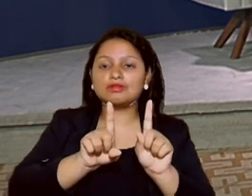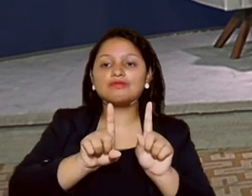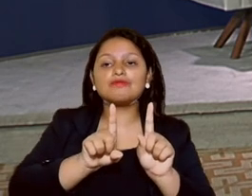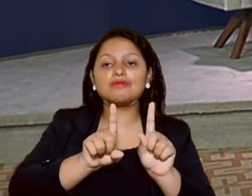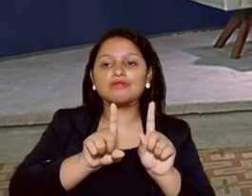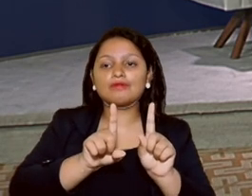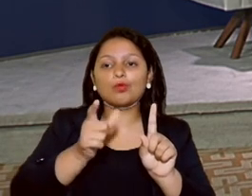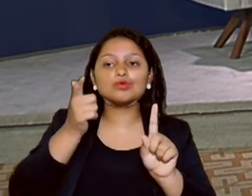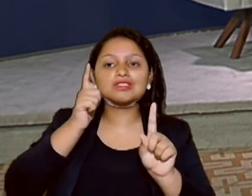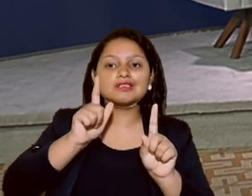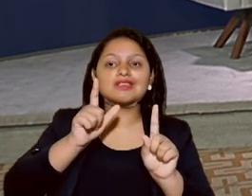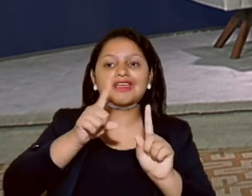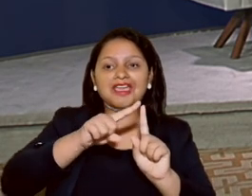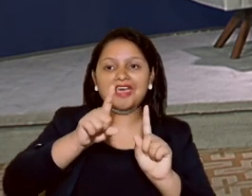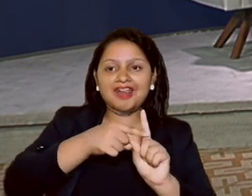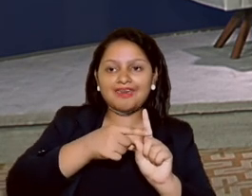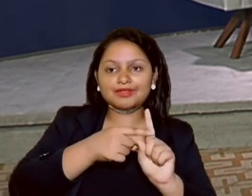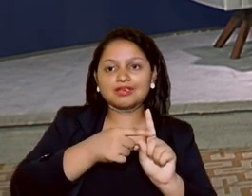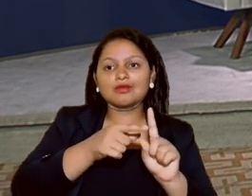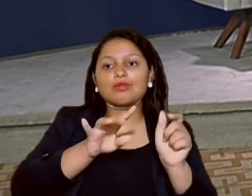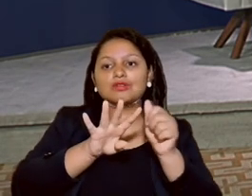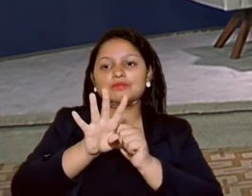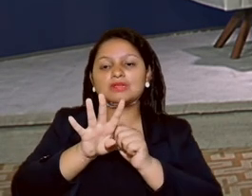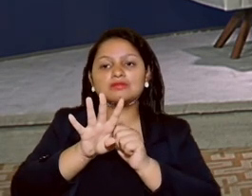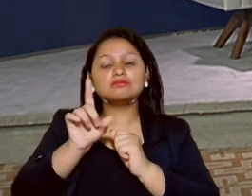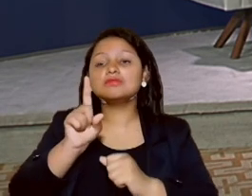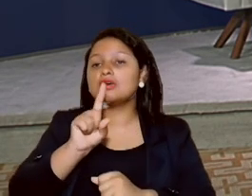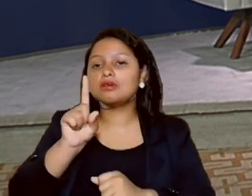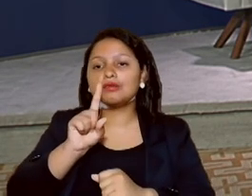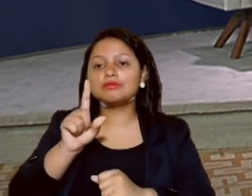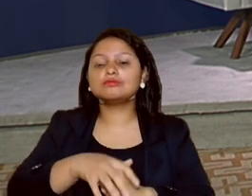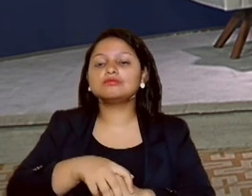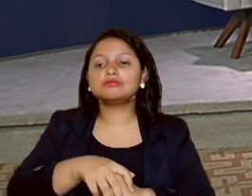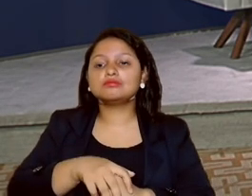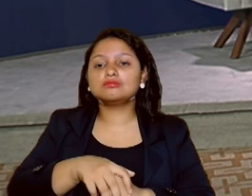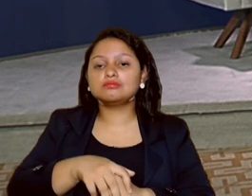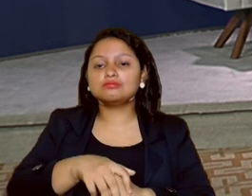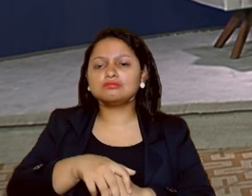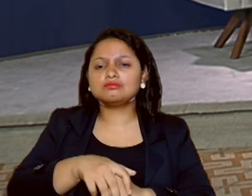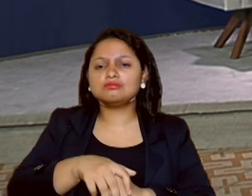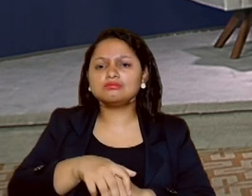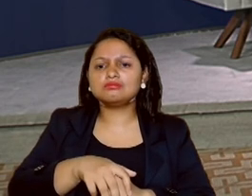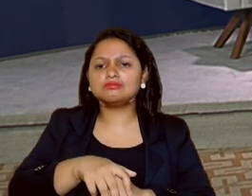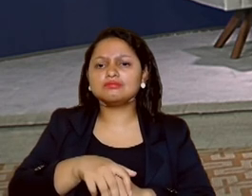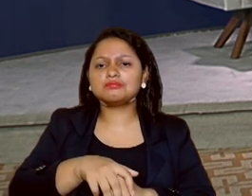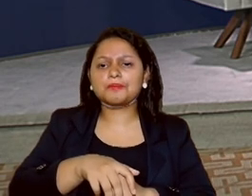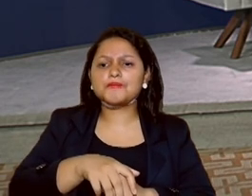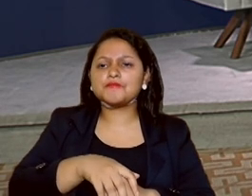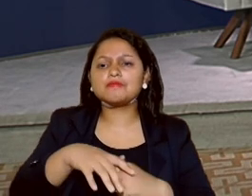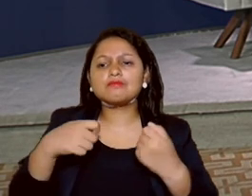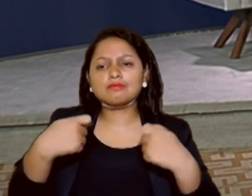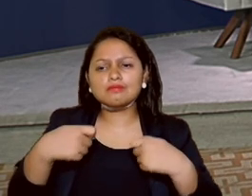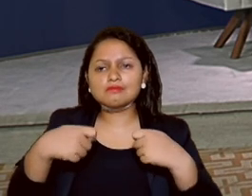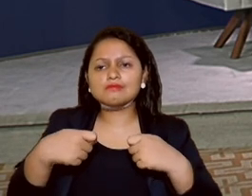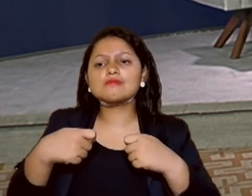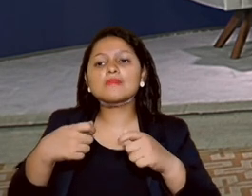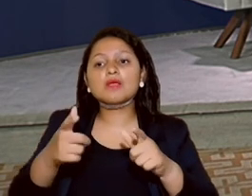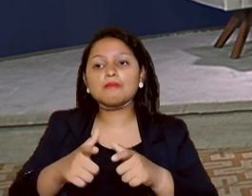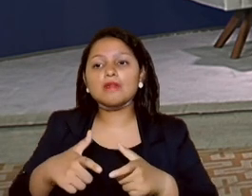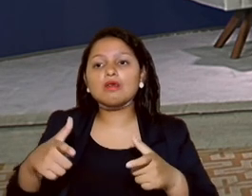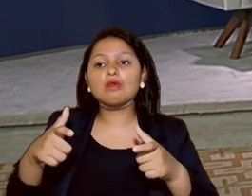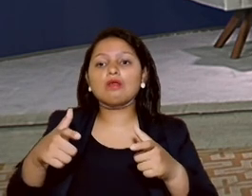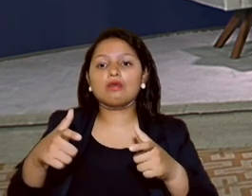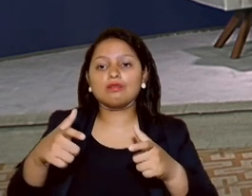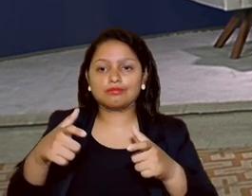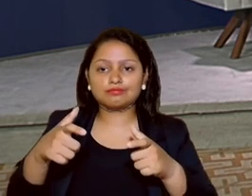Precisa daquele tempo então a partir do momento que a gente se posiciona mais com um conceito de plataforma de levar um mix